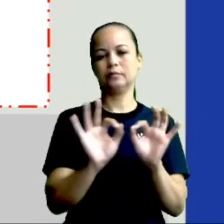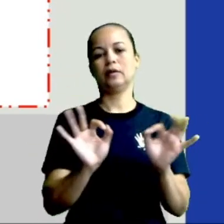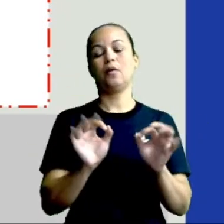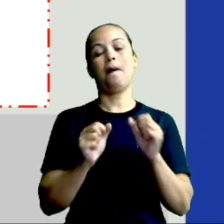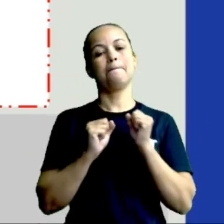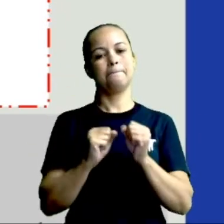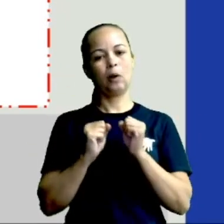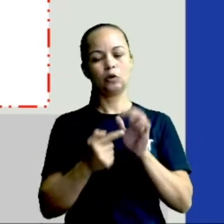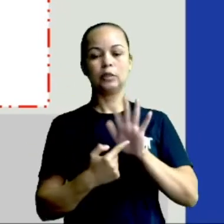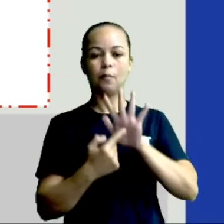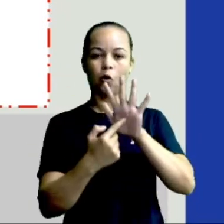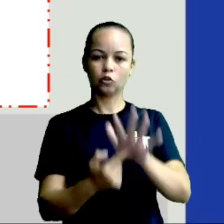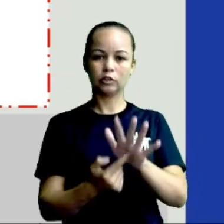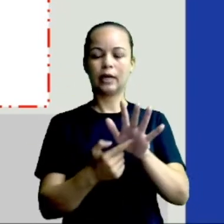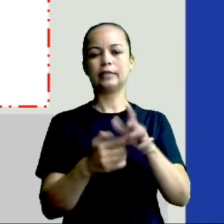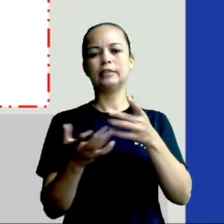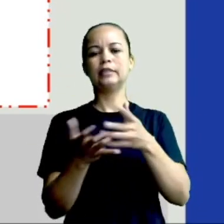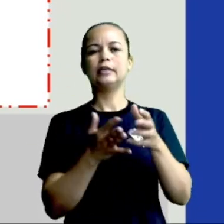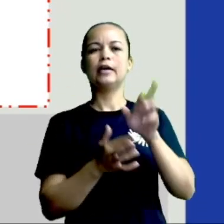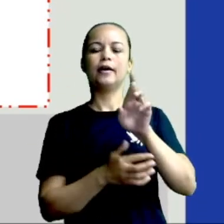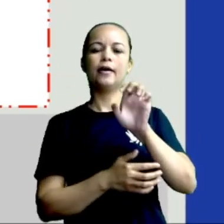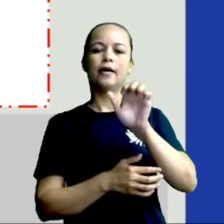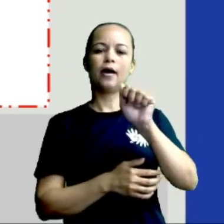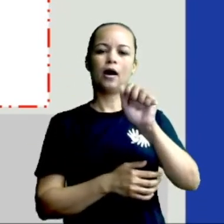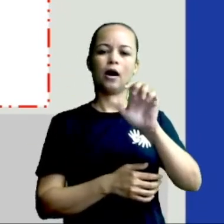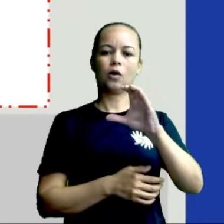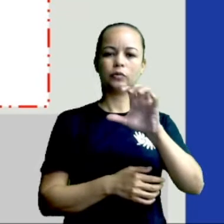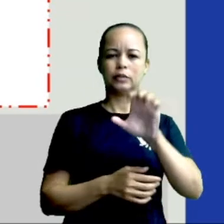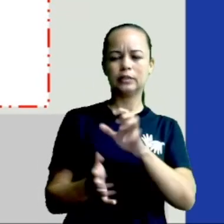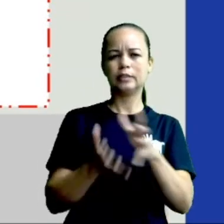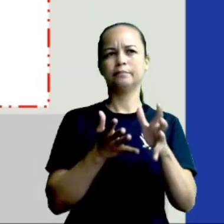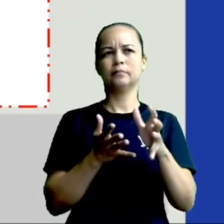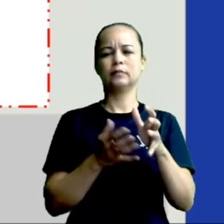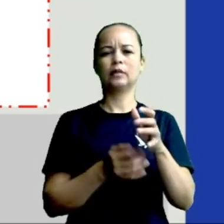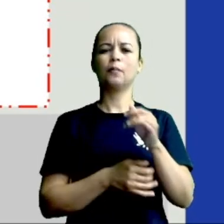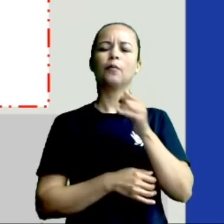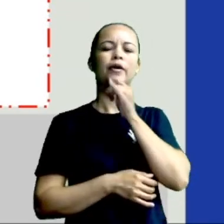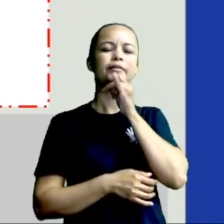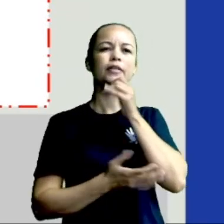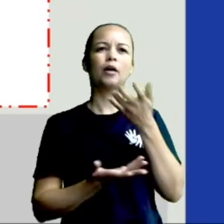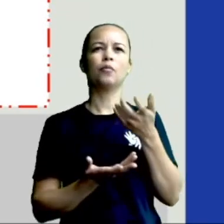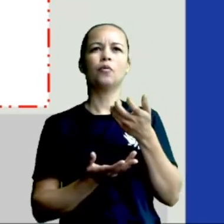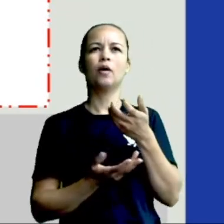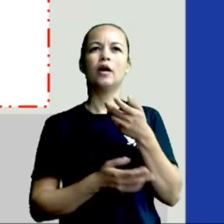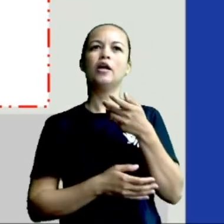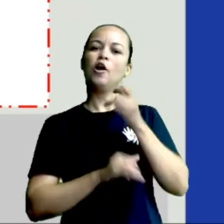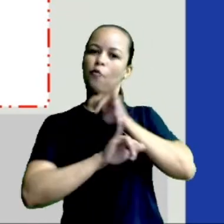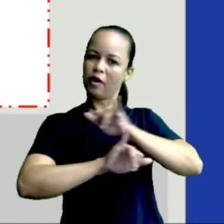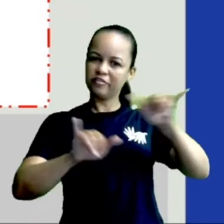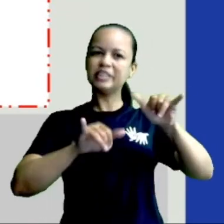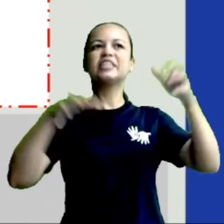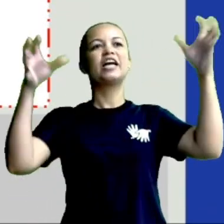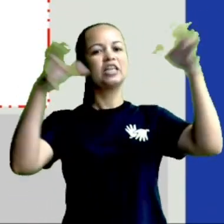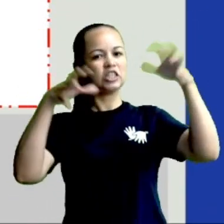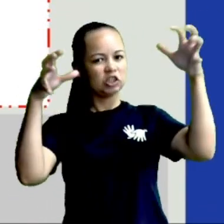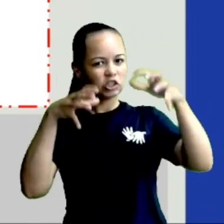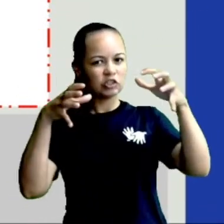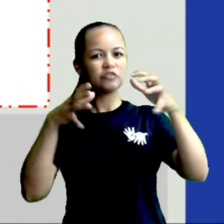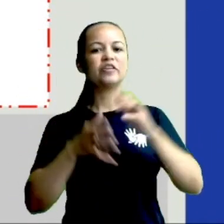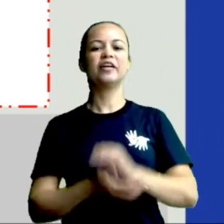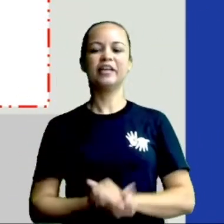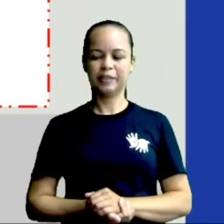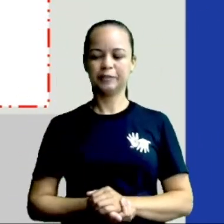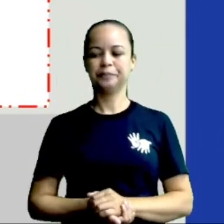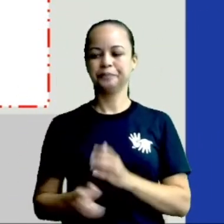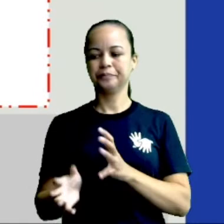palavra denotativa de realce, por exemplo. Eu não disse que ia chover? Então, esse não, ele não está negando, ele